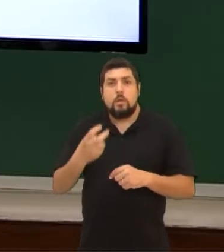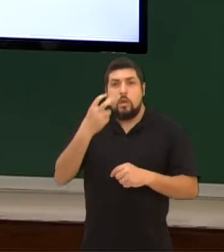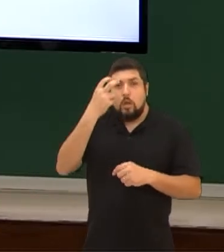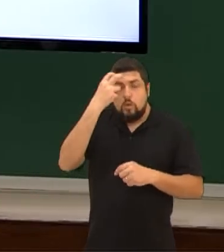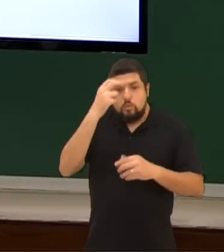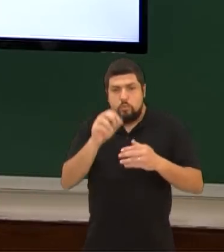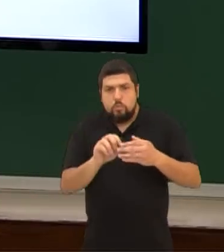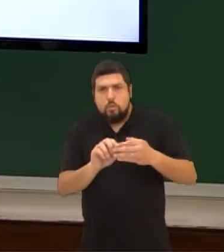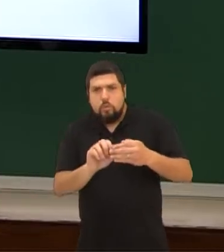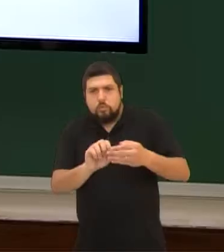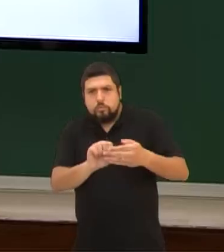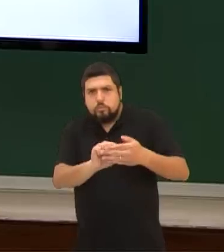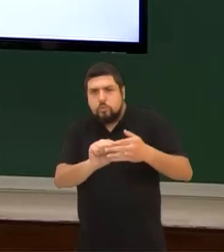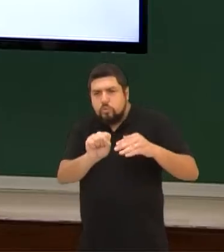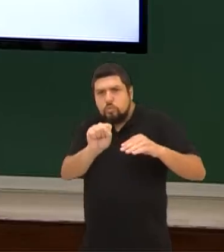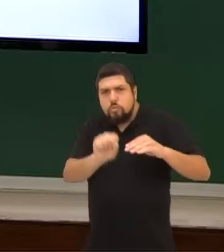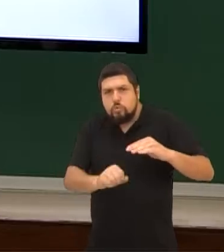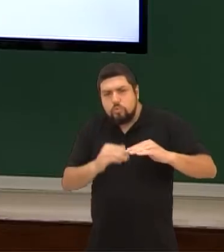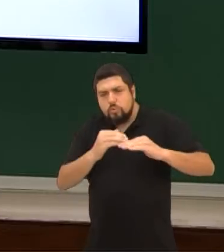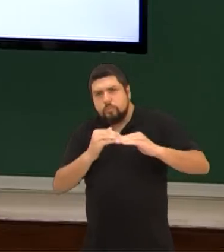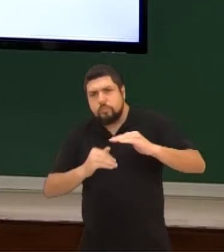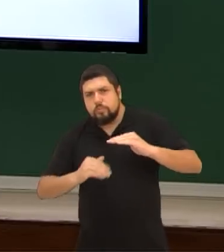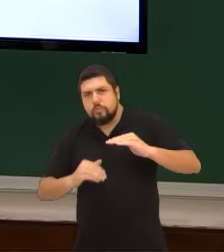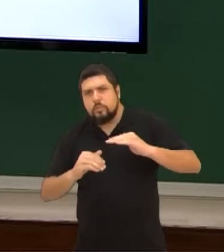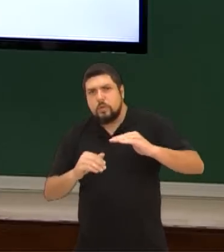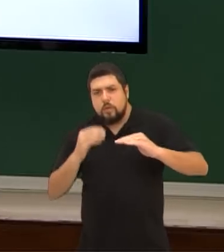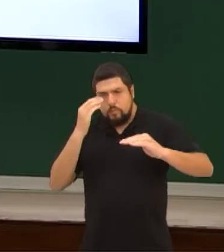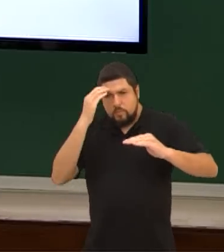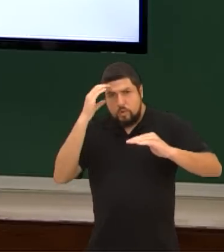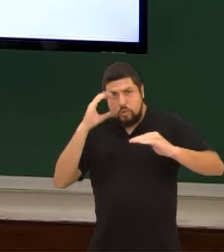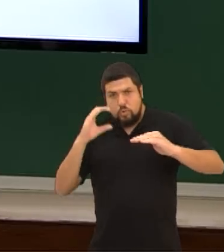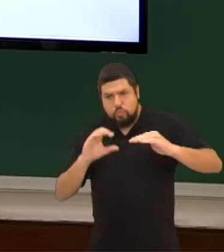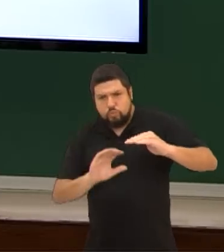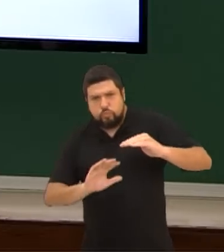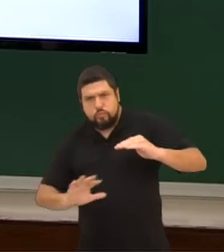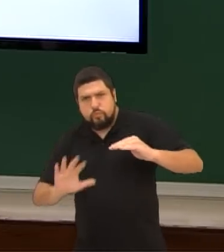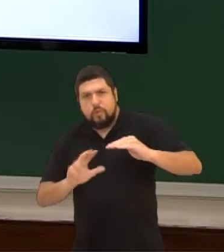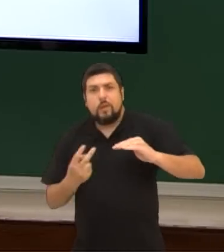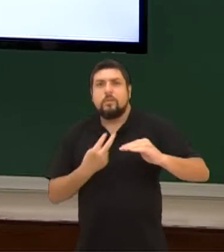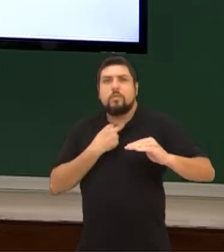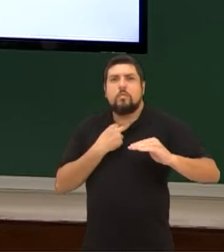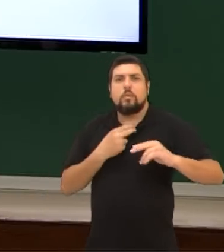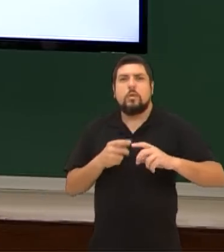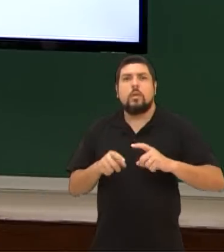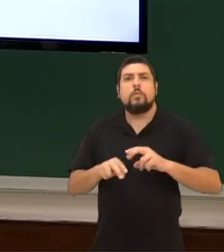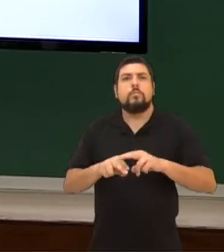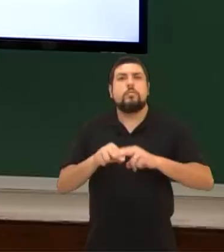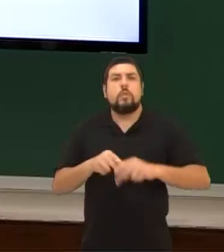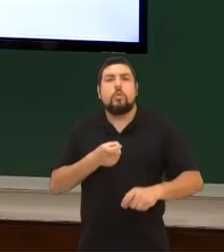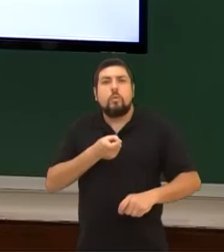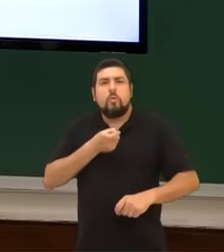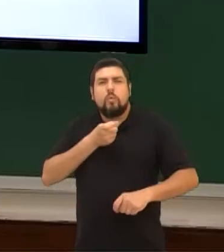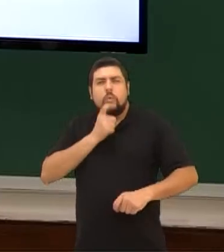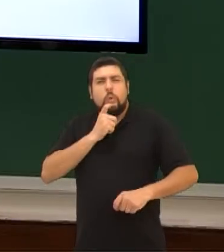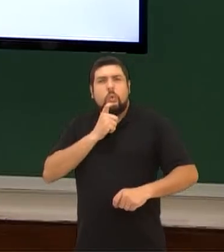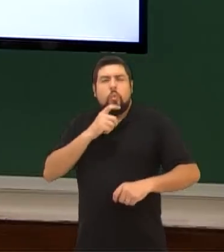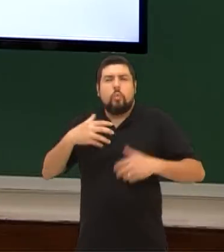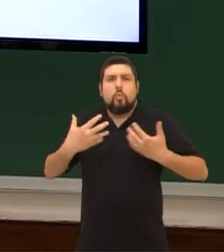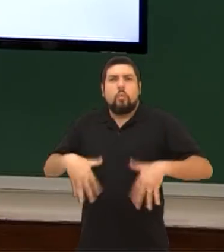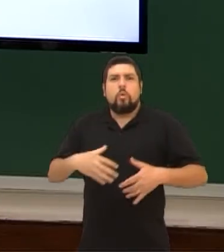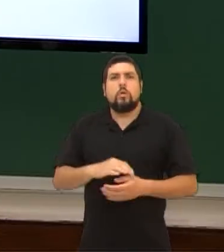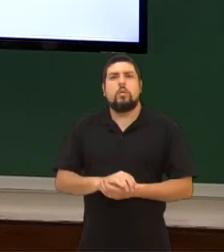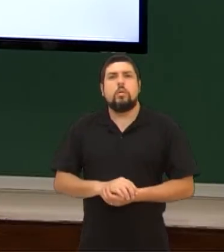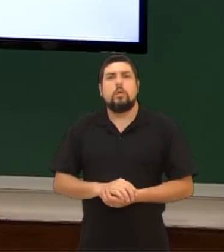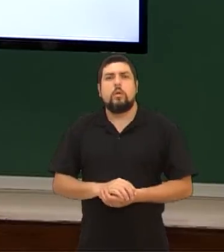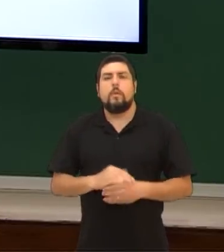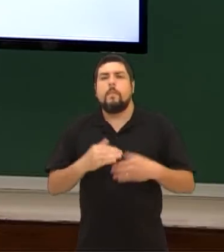para o sul devido às condições climáticas, o nosso inverno mais rigoroso. Então, qual região que o café vai encontrar